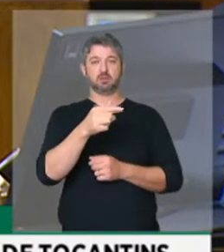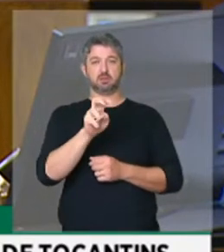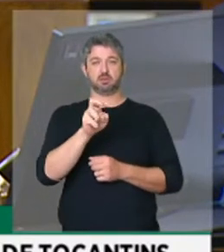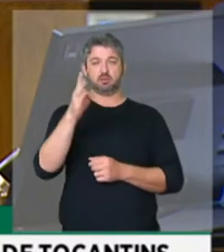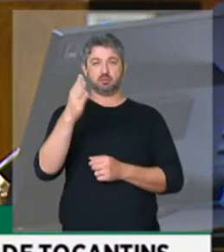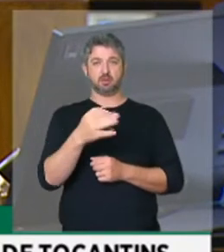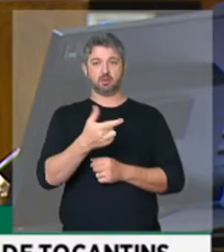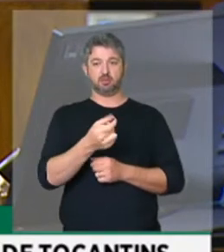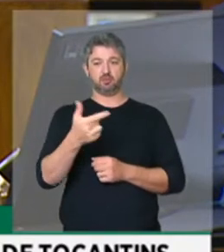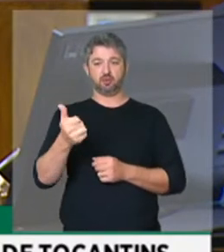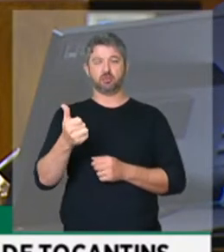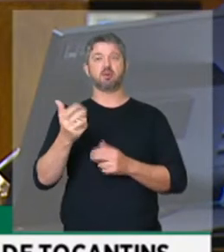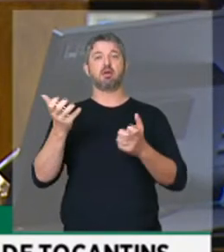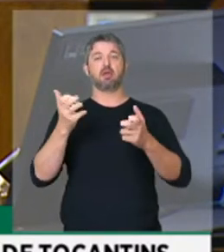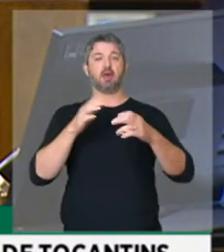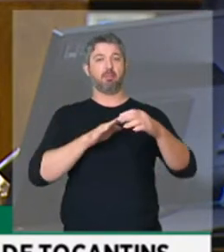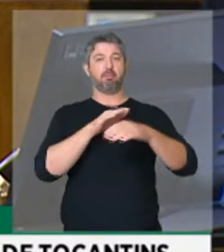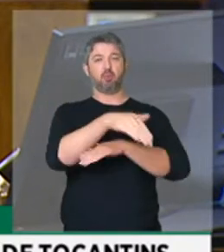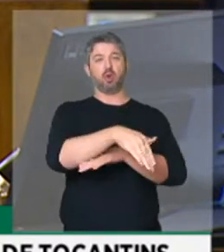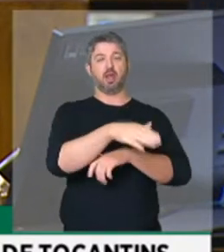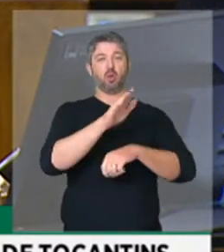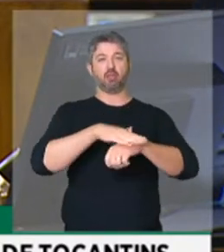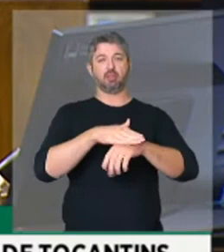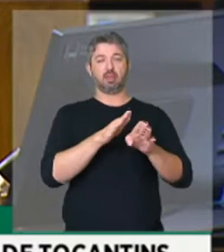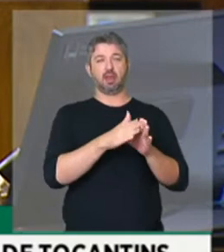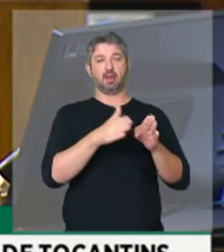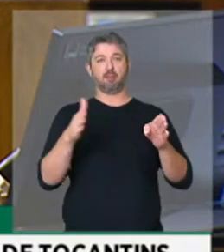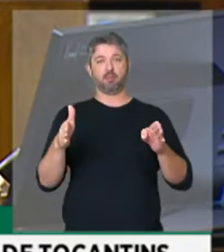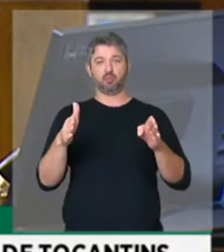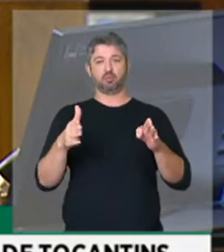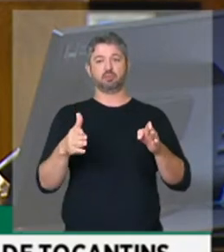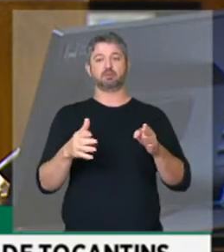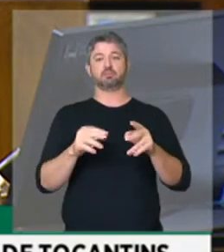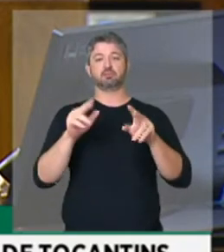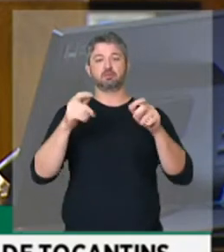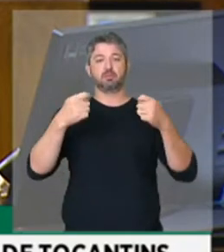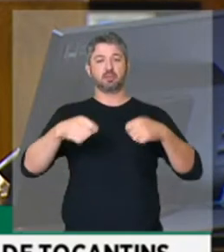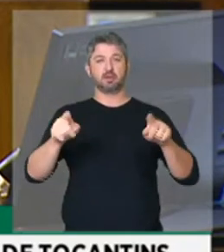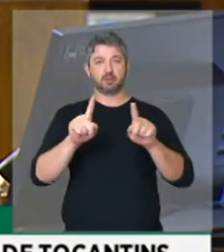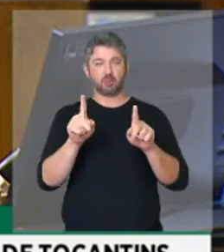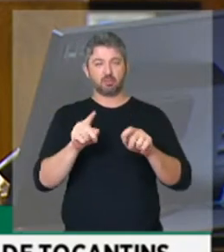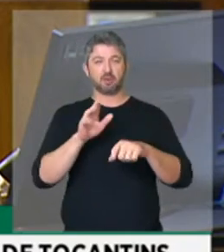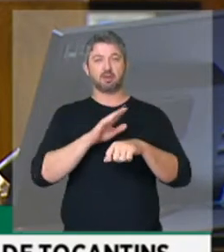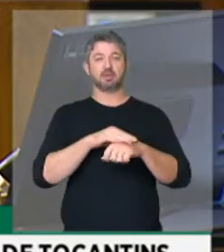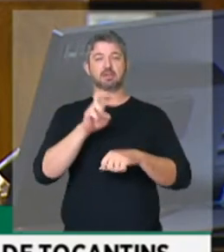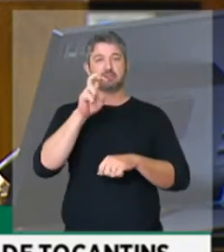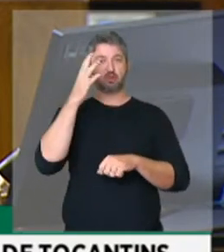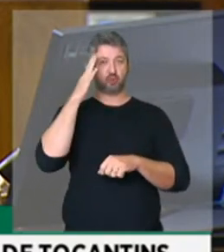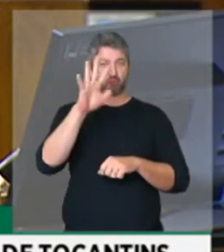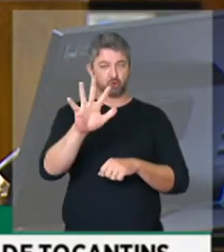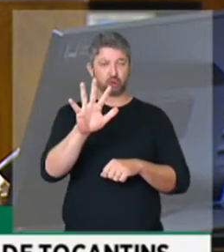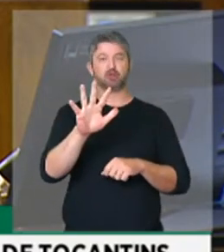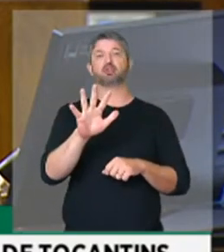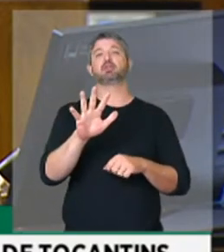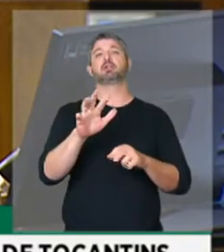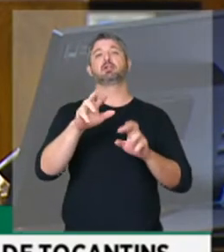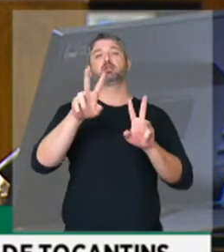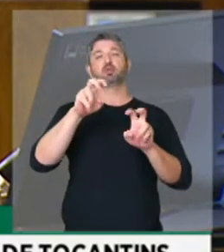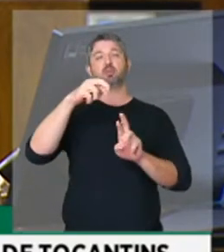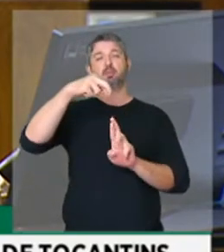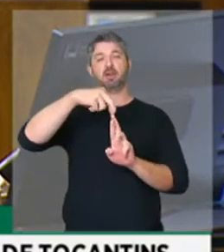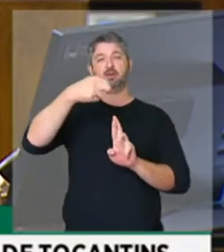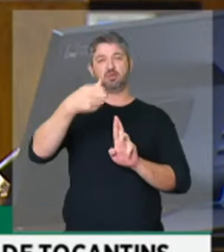14.75/21, quebra de interstício. Requer a dispensa do interstício de 5 sessões previstas no parágrafo